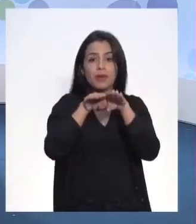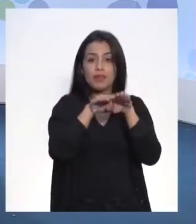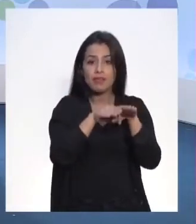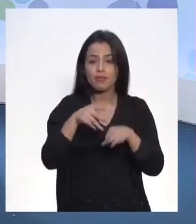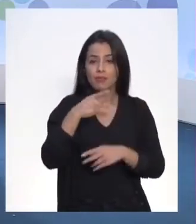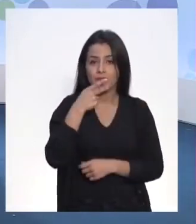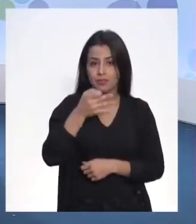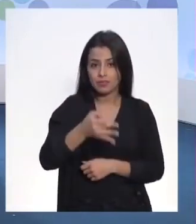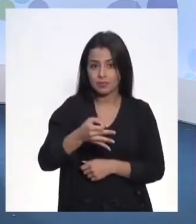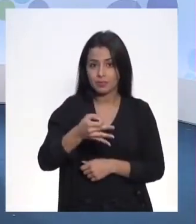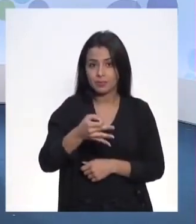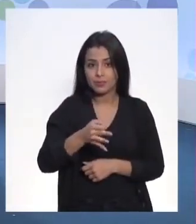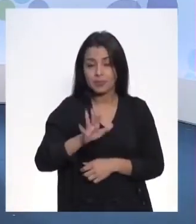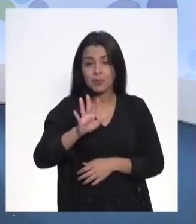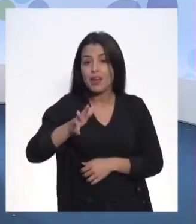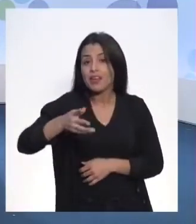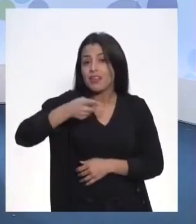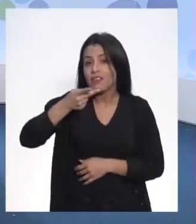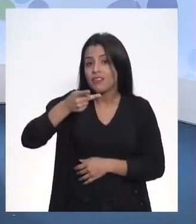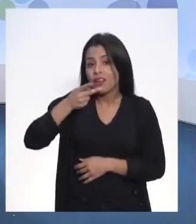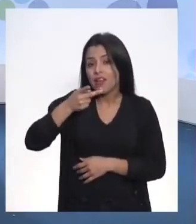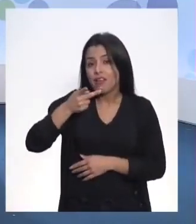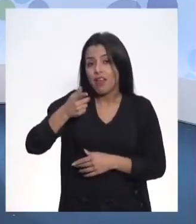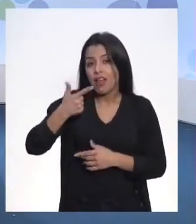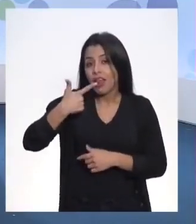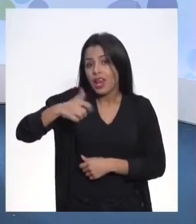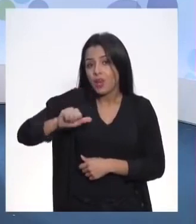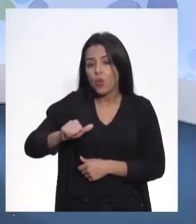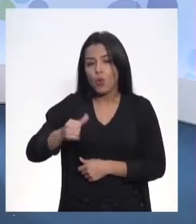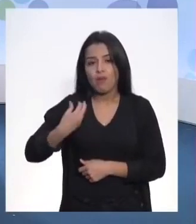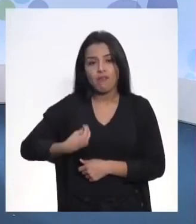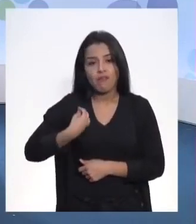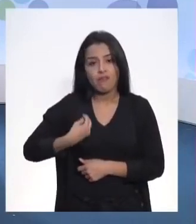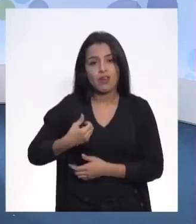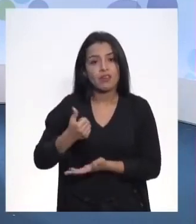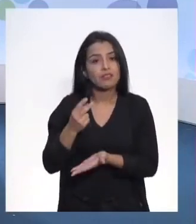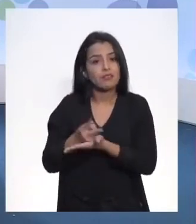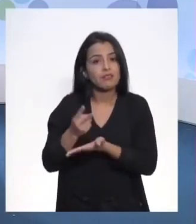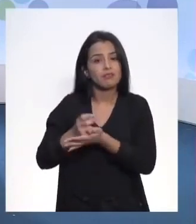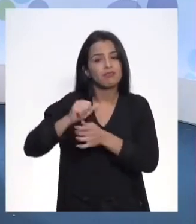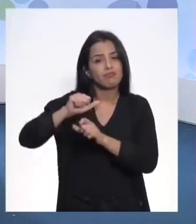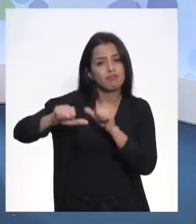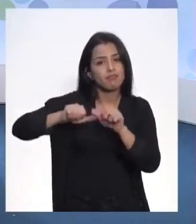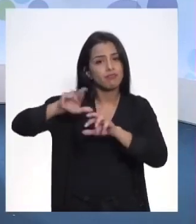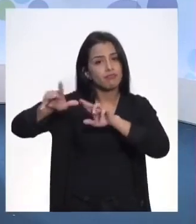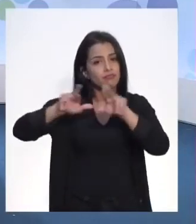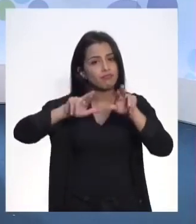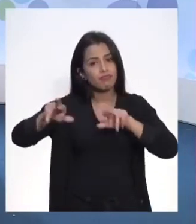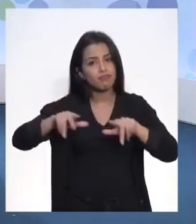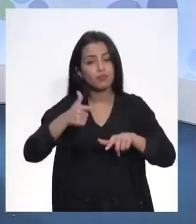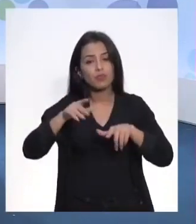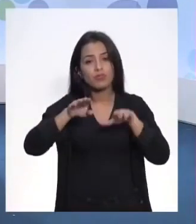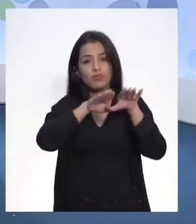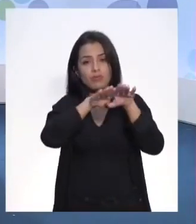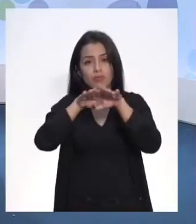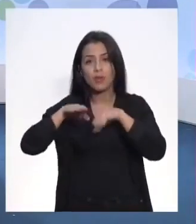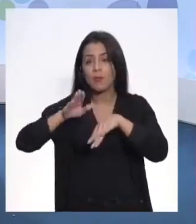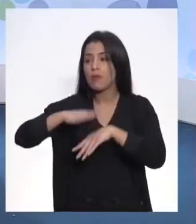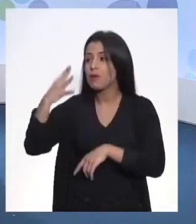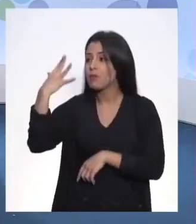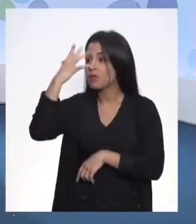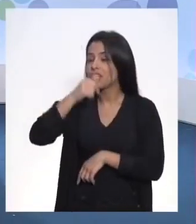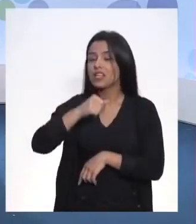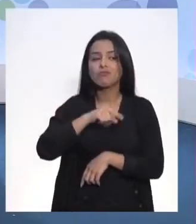falar. E na língua falada não existe isso. Na língua ela é viva, né? Então, como ela é viva, não existe aquilo mais bonito, o